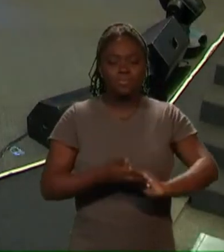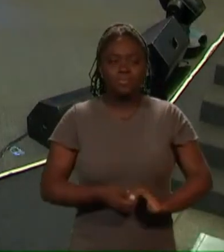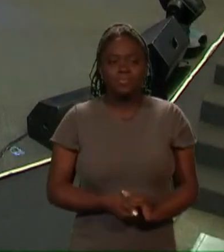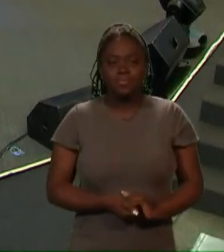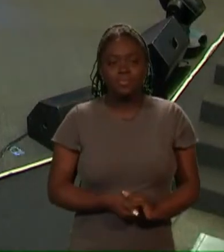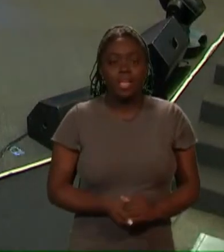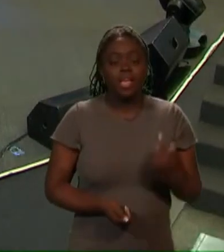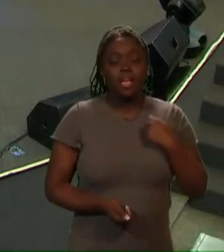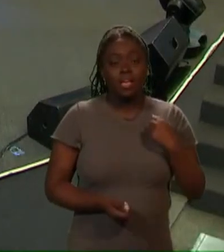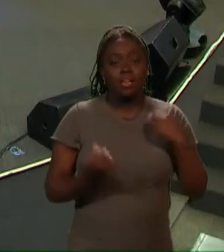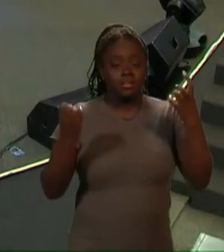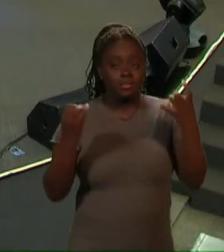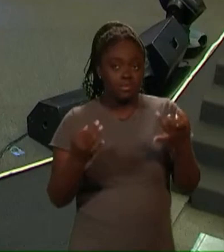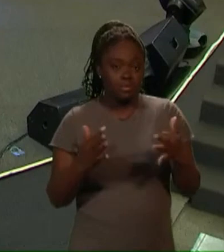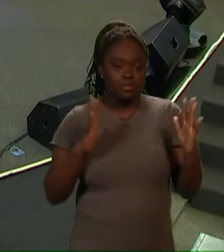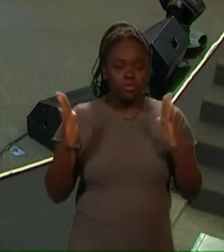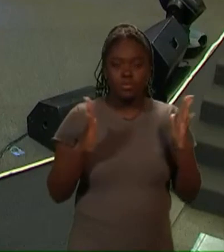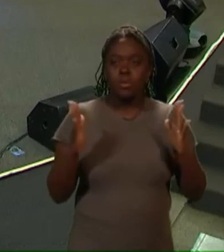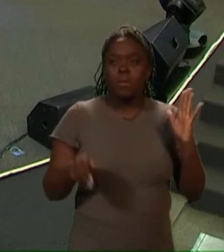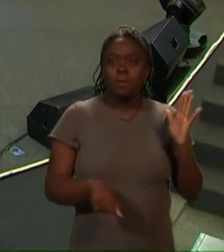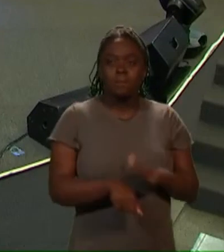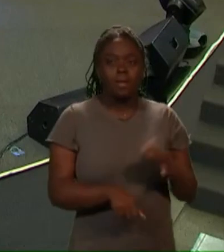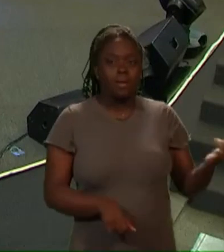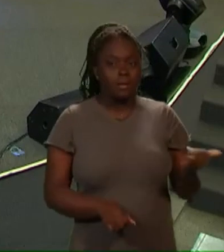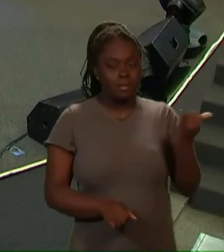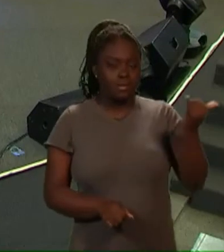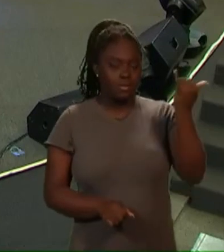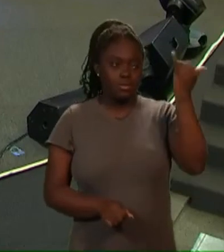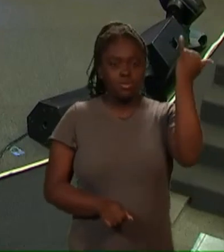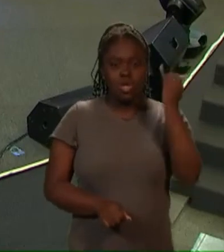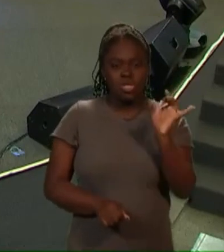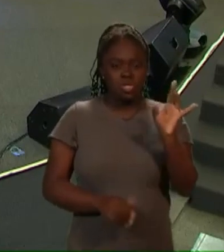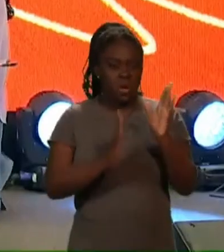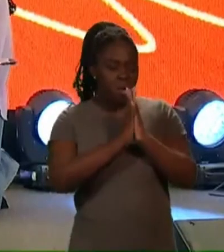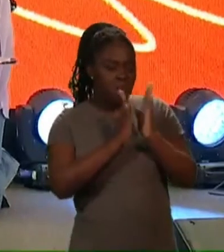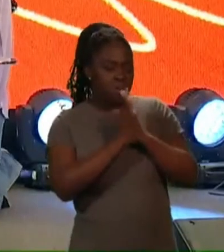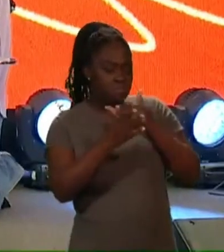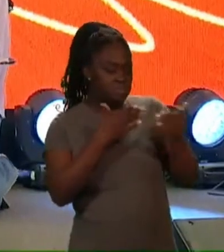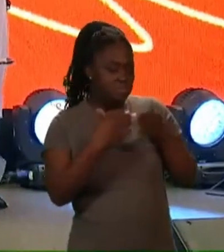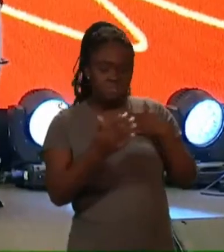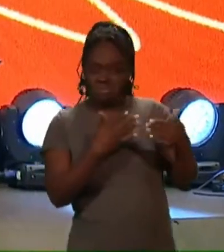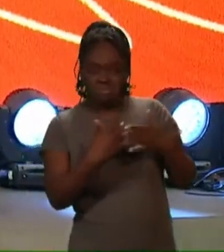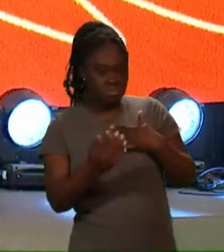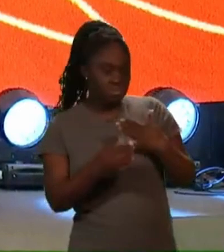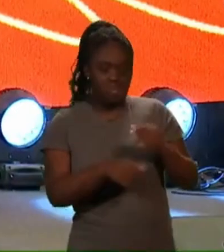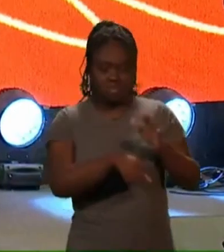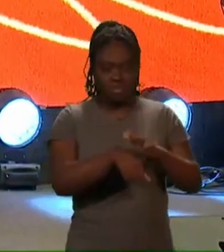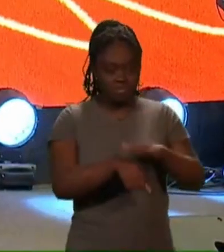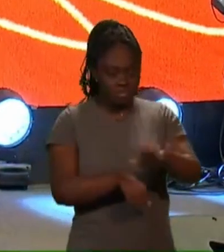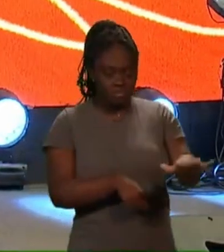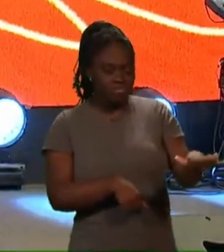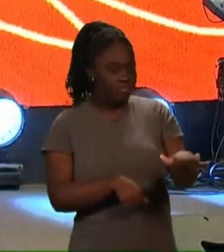costumo dizer que esse momento é um dos momentos mais importantes. Não é mais uma oração que nós fazemos a uma